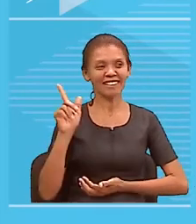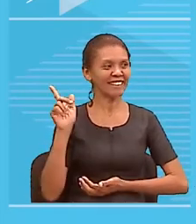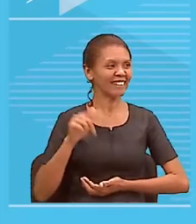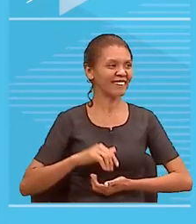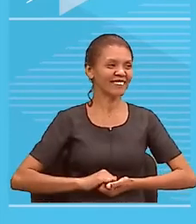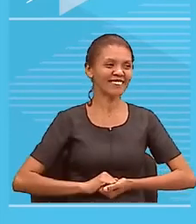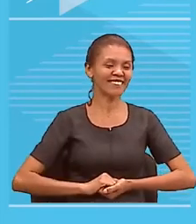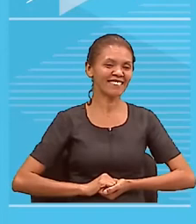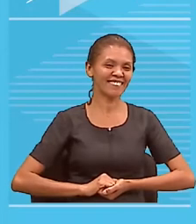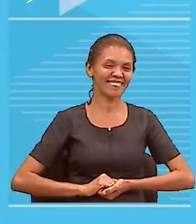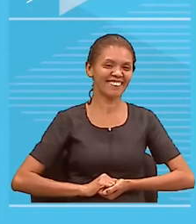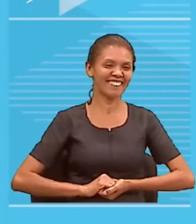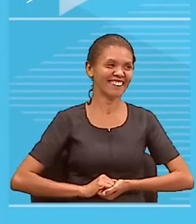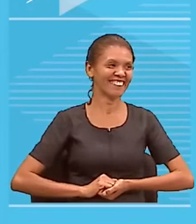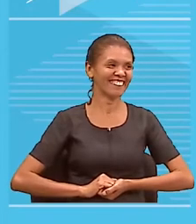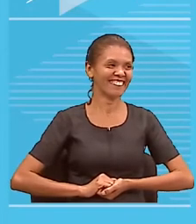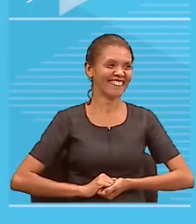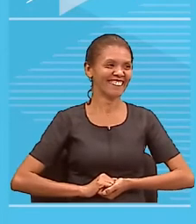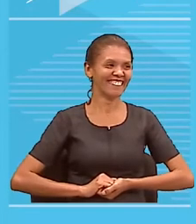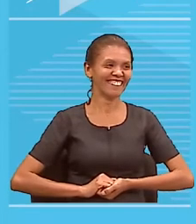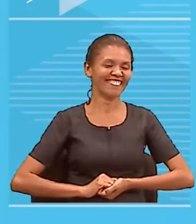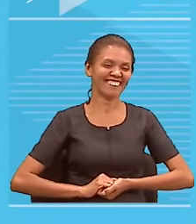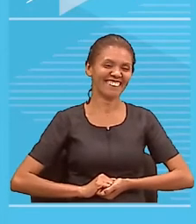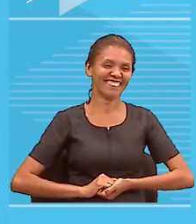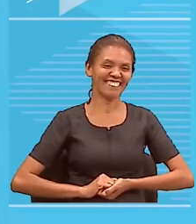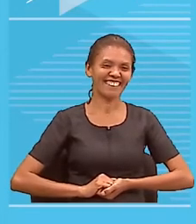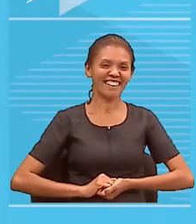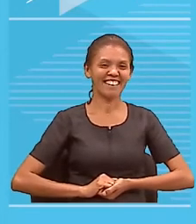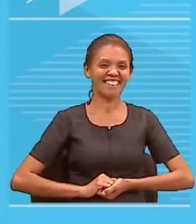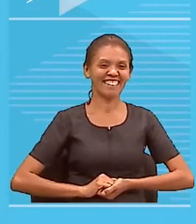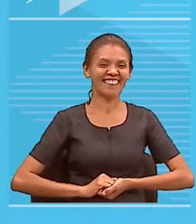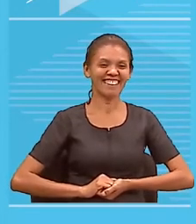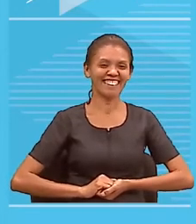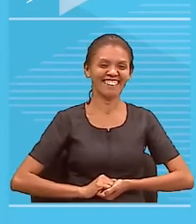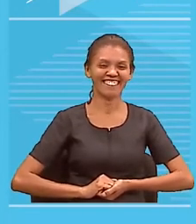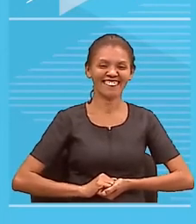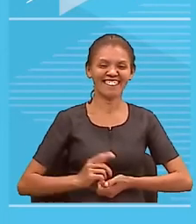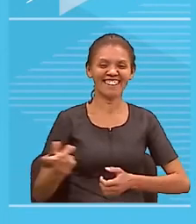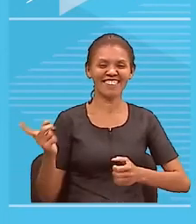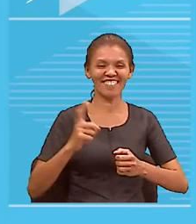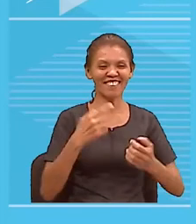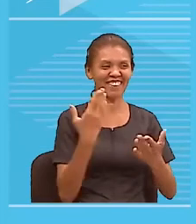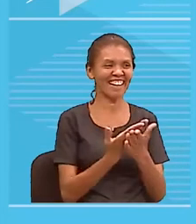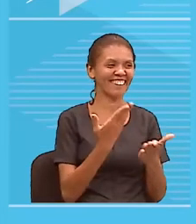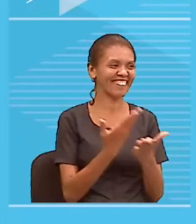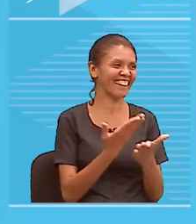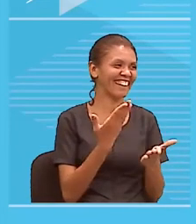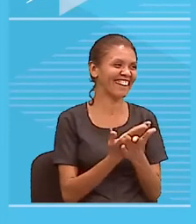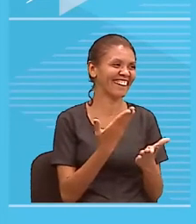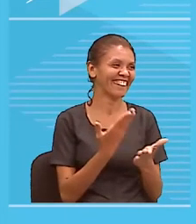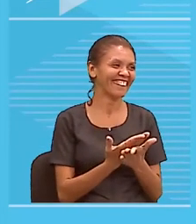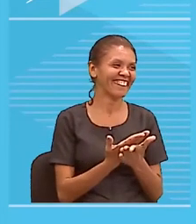na massa do beijo E ai meu deus é bom demais então gente voltando aqui é o glicogênio